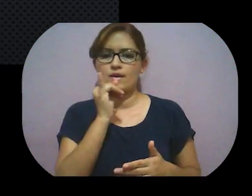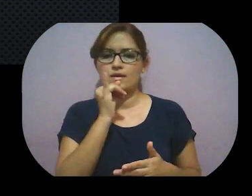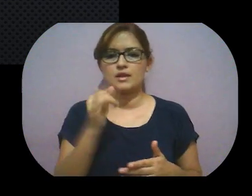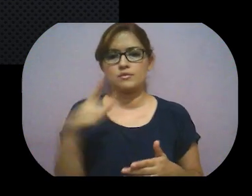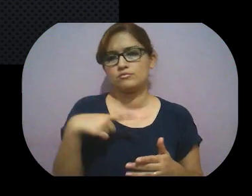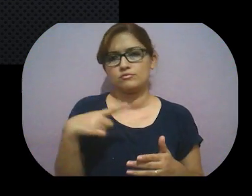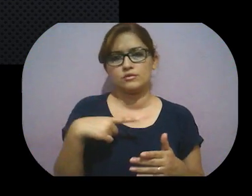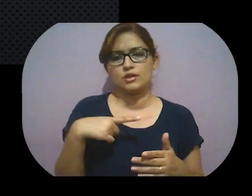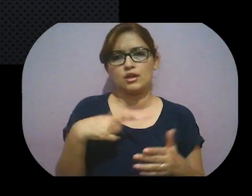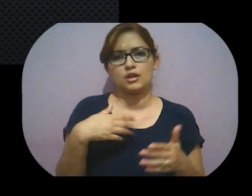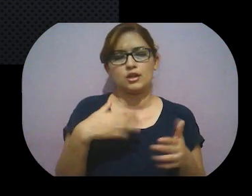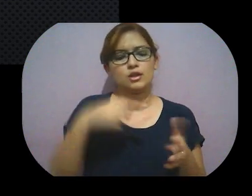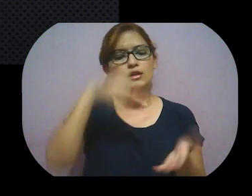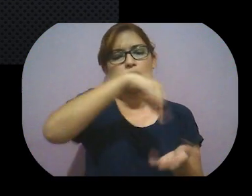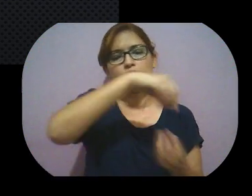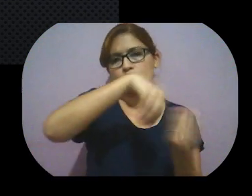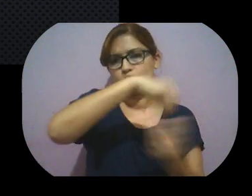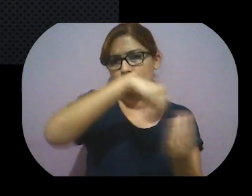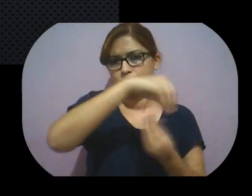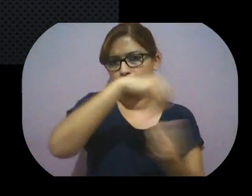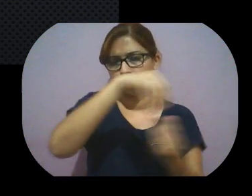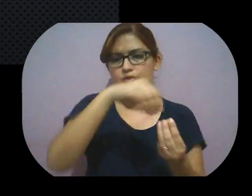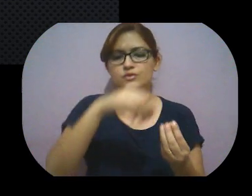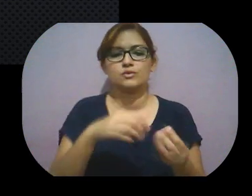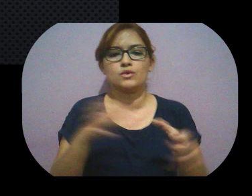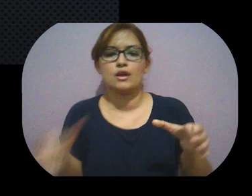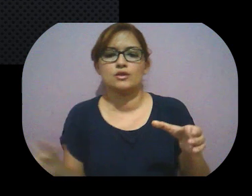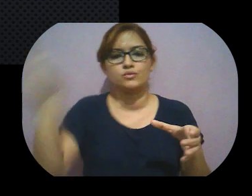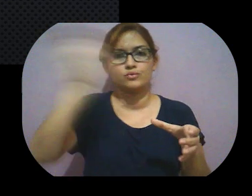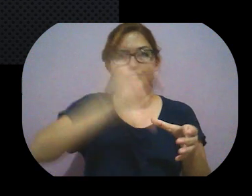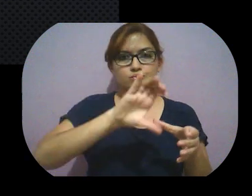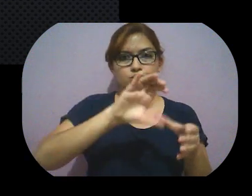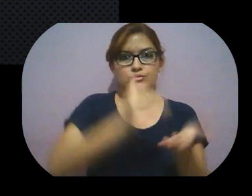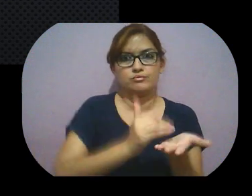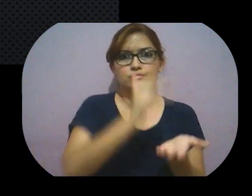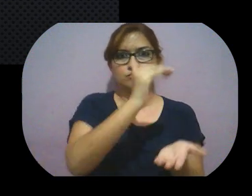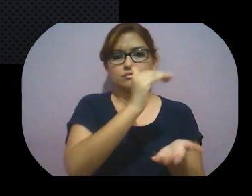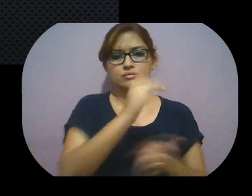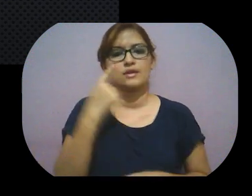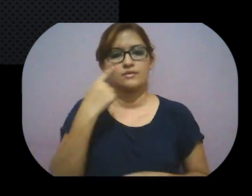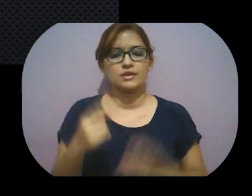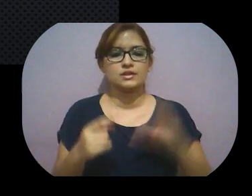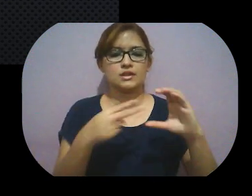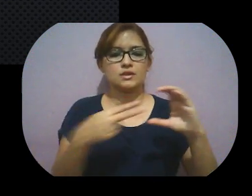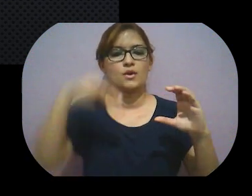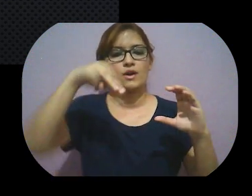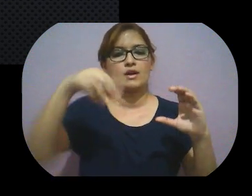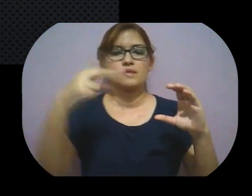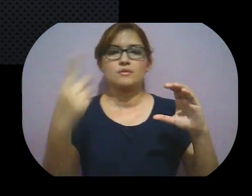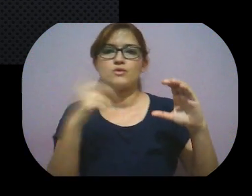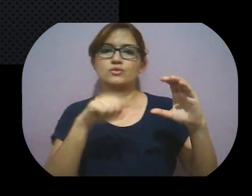vou diluir uma solução de concentração comum. Eu tenho que C é igual a M1 sobre V. Então M1 é CV.